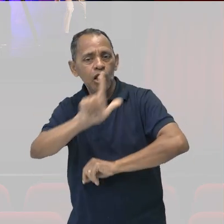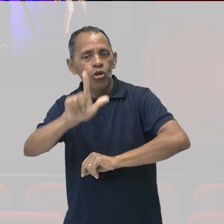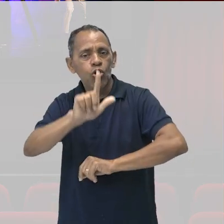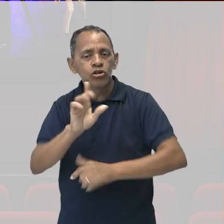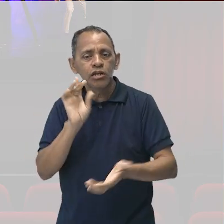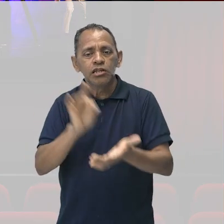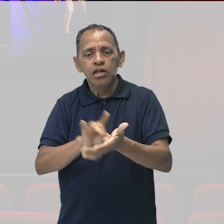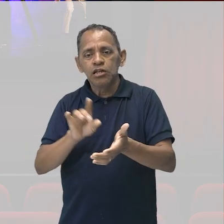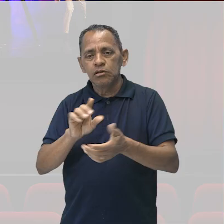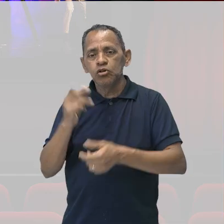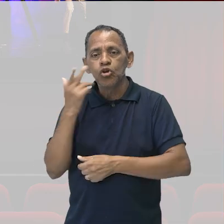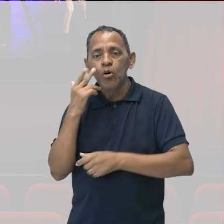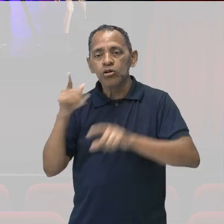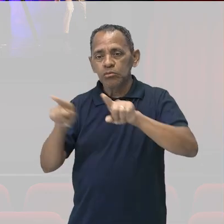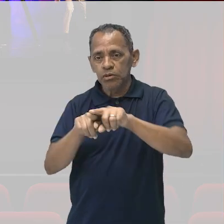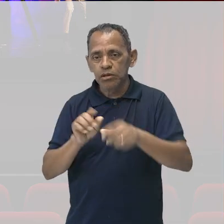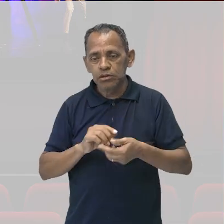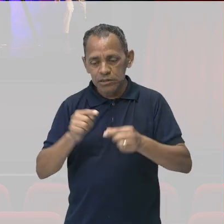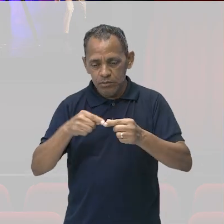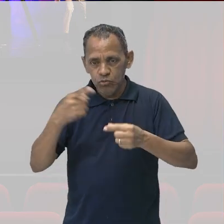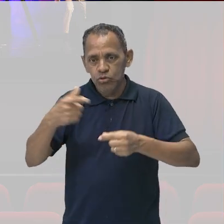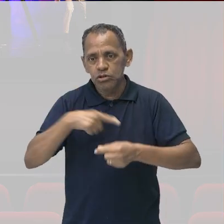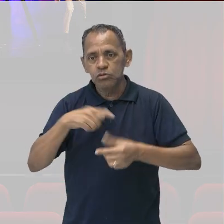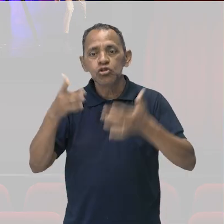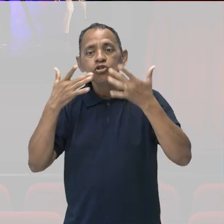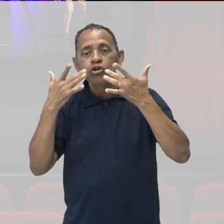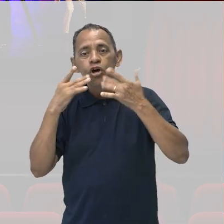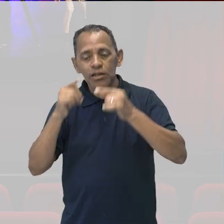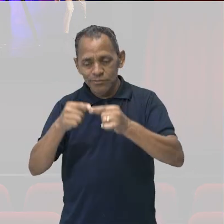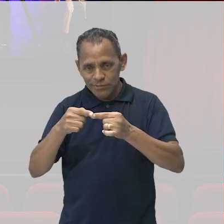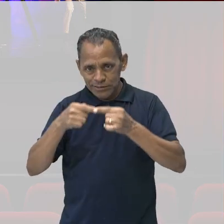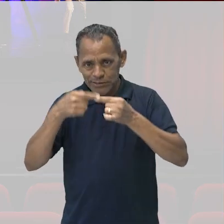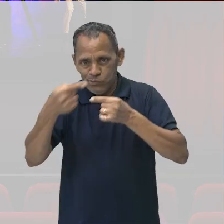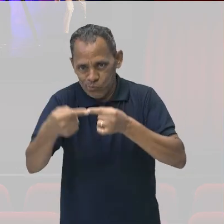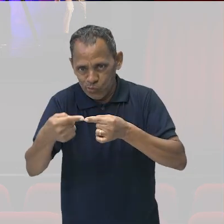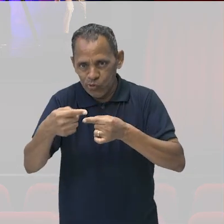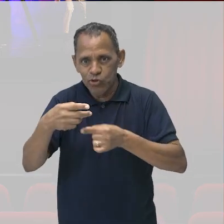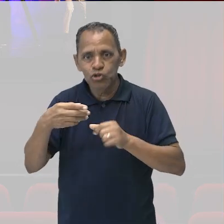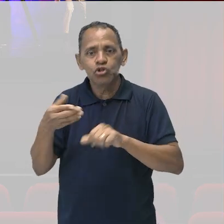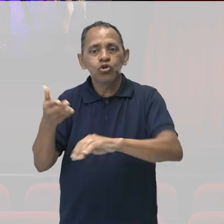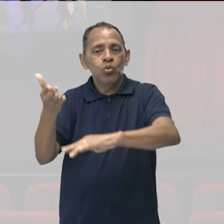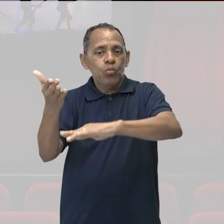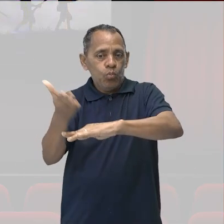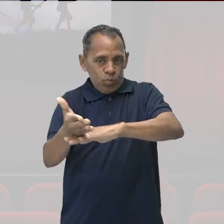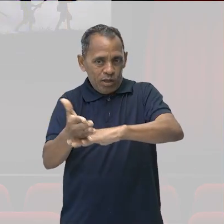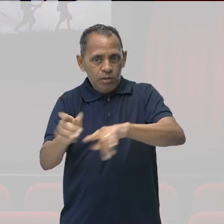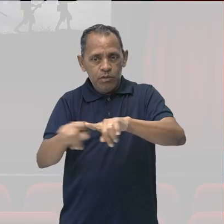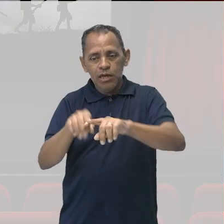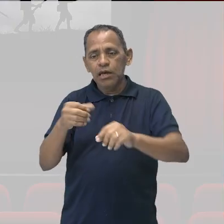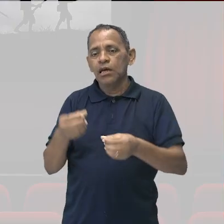Eles questionam a lógica convencional. Depois nós temos o teatro